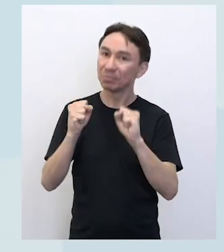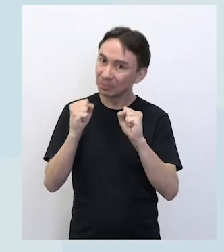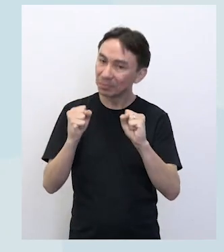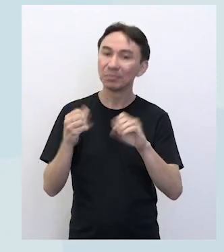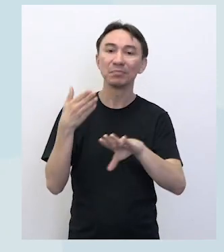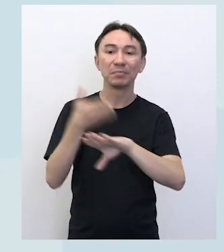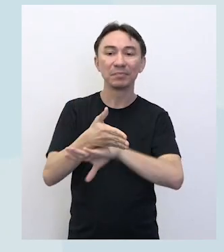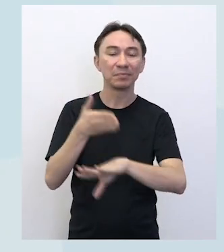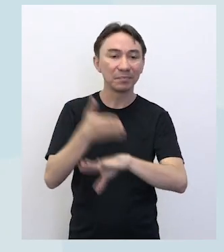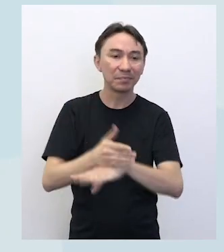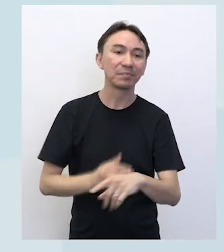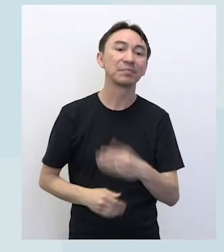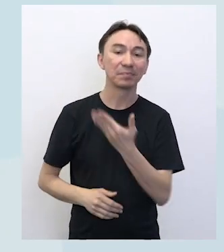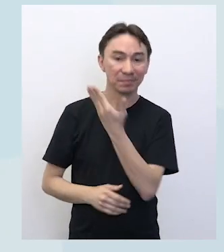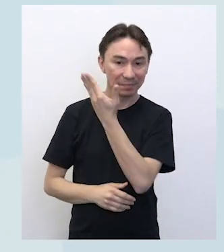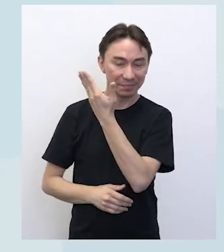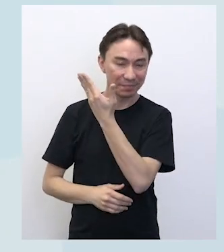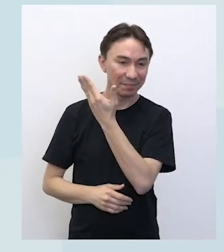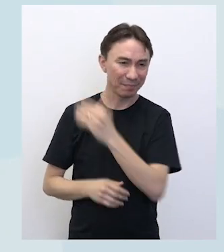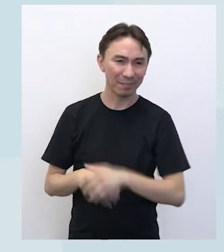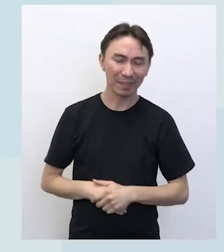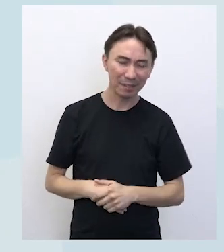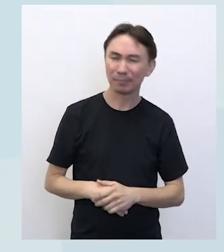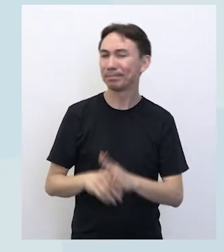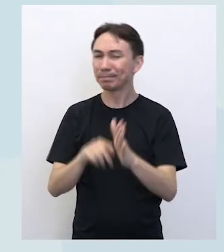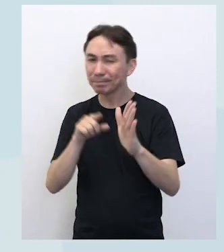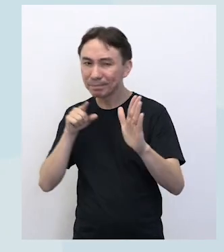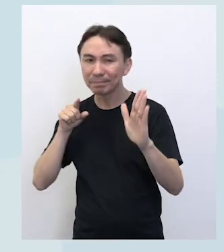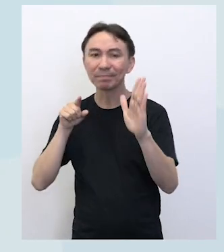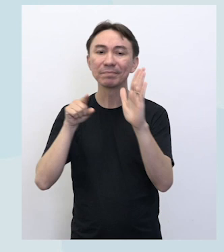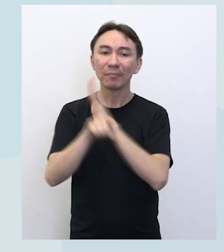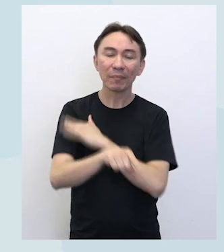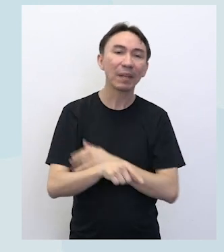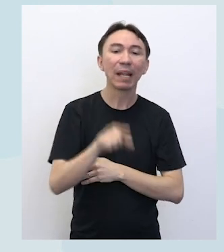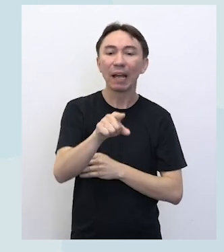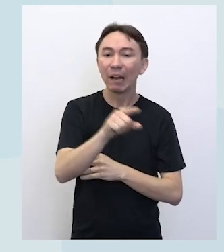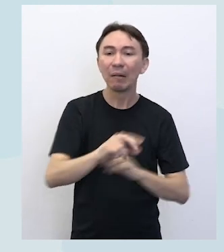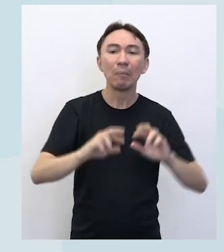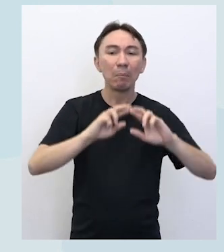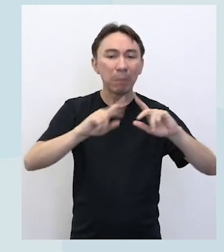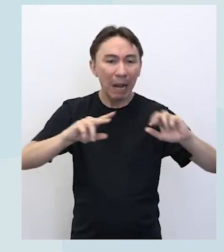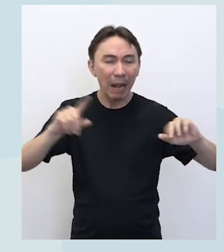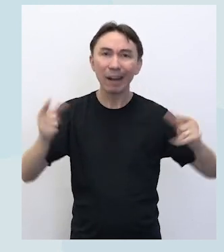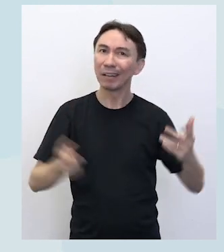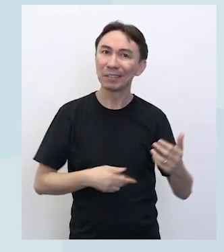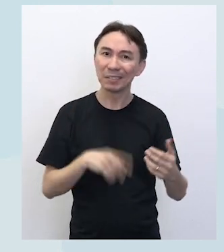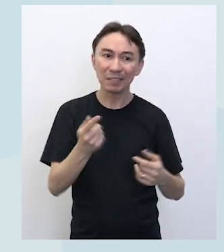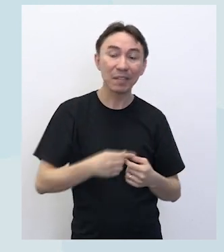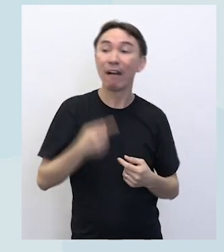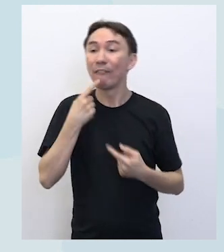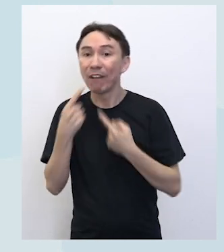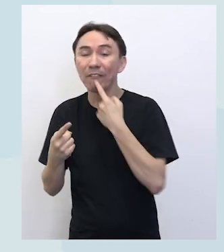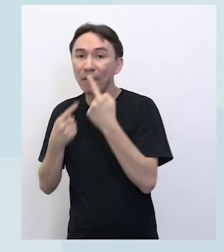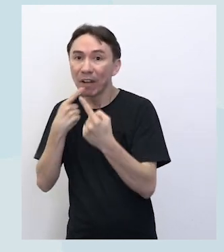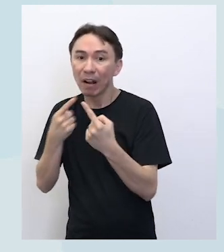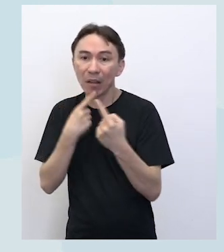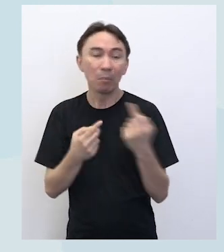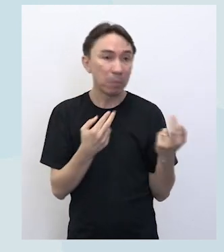vocês a seguinte questão: você conhece expressões comuns que utilizam o